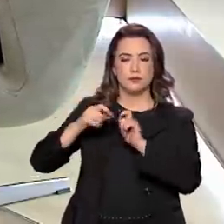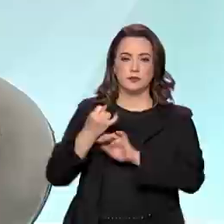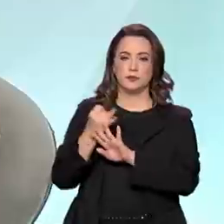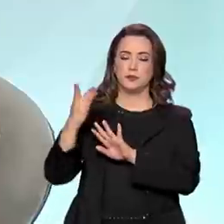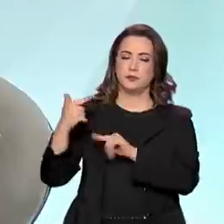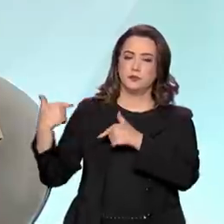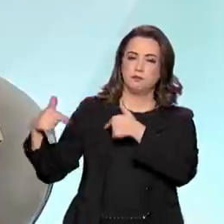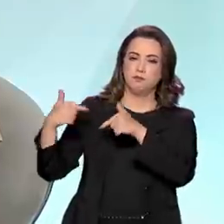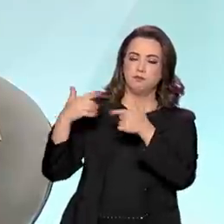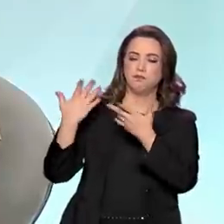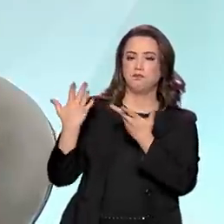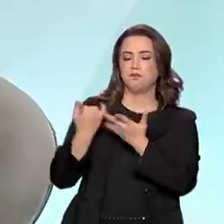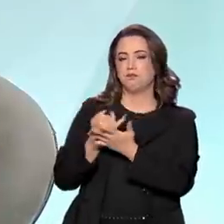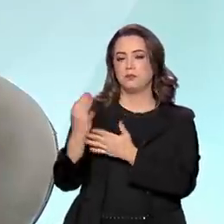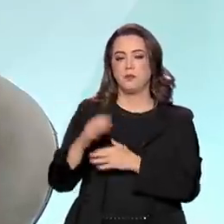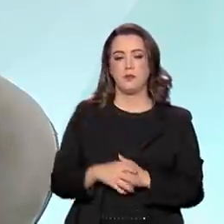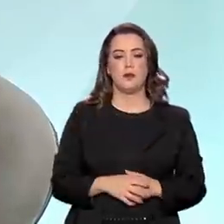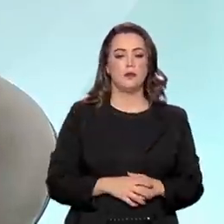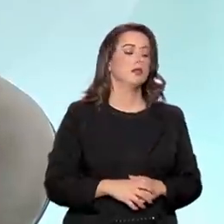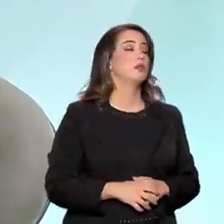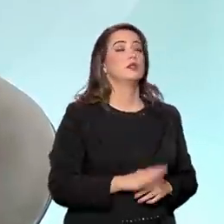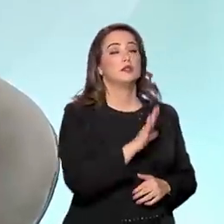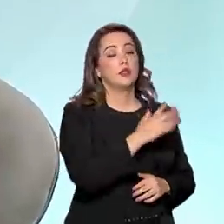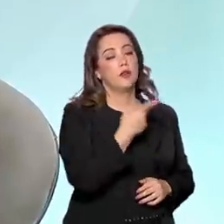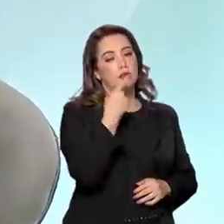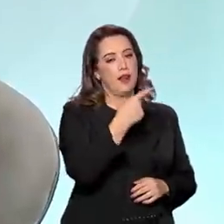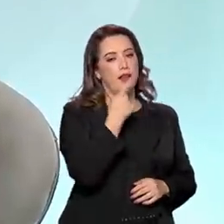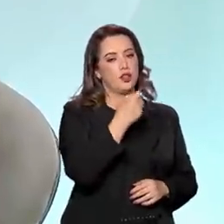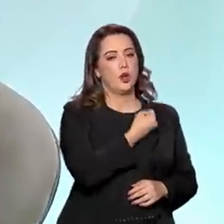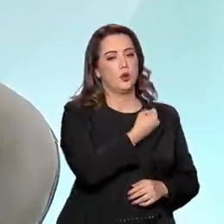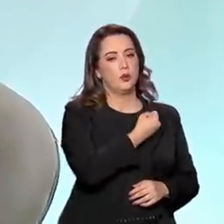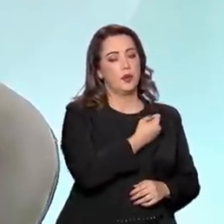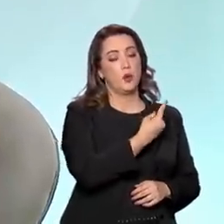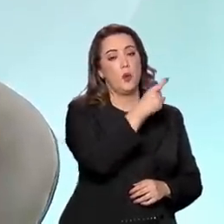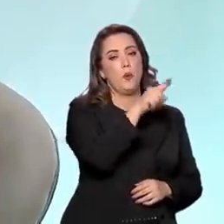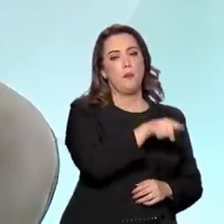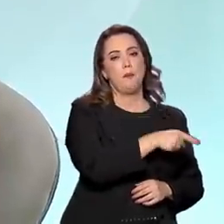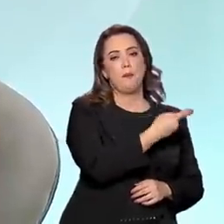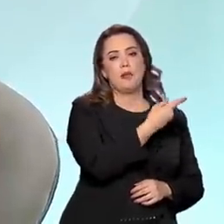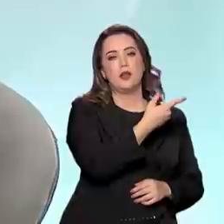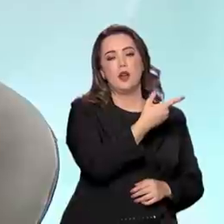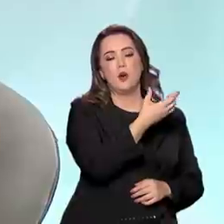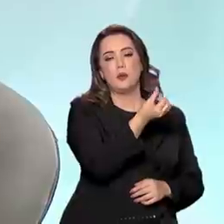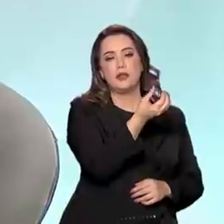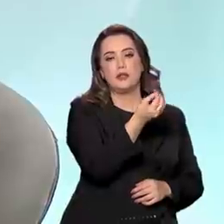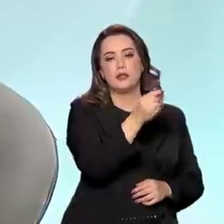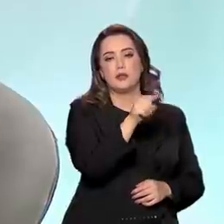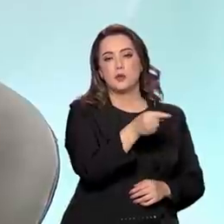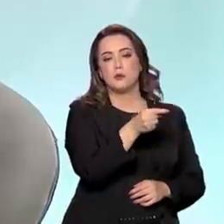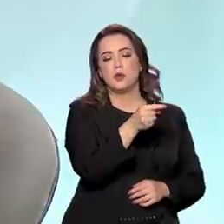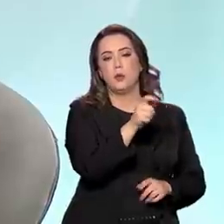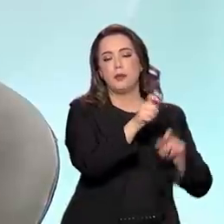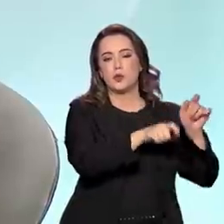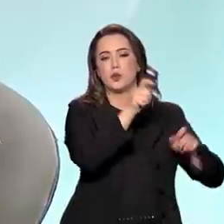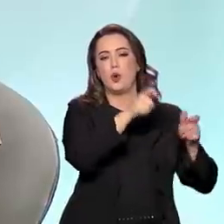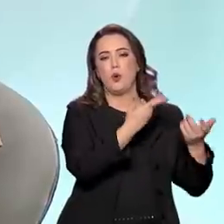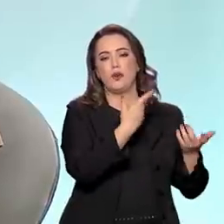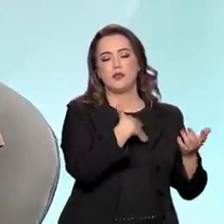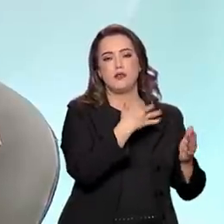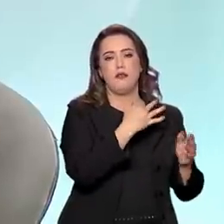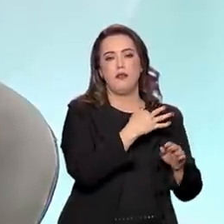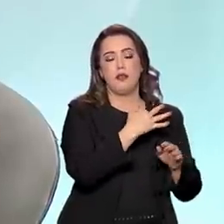aspectos 1600000 1200000 melhor 300 yalisto eu tenho aí 300 mil jovens por ano